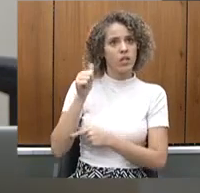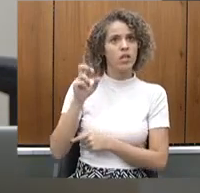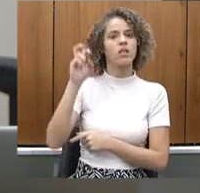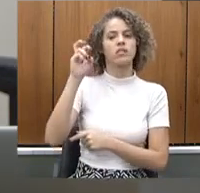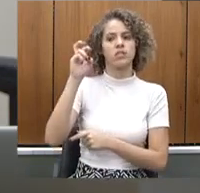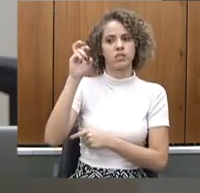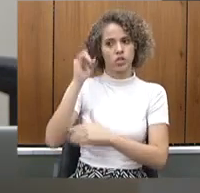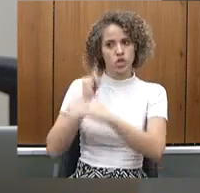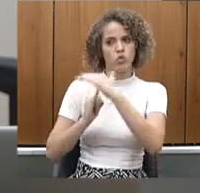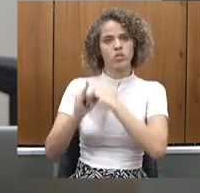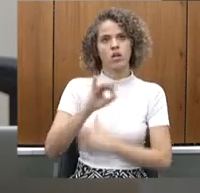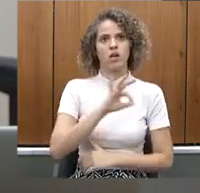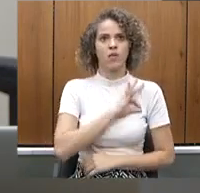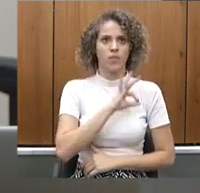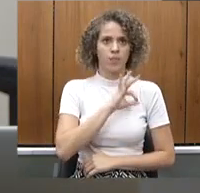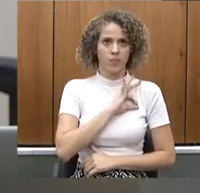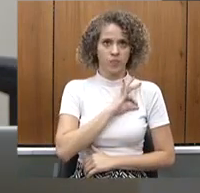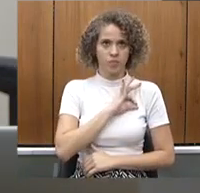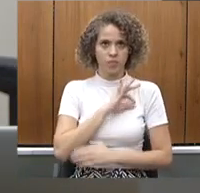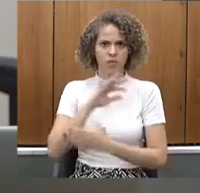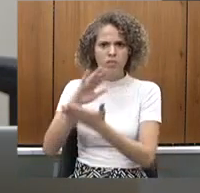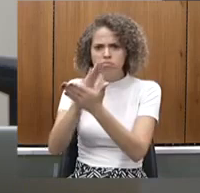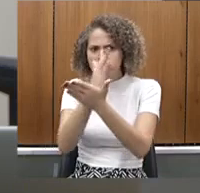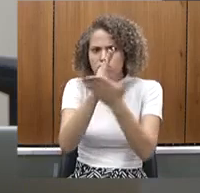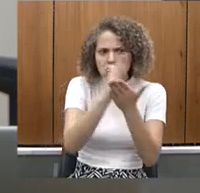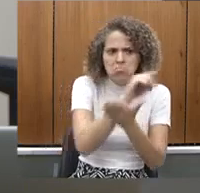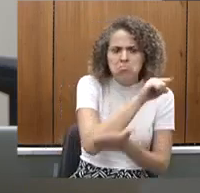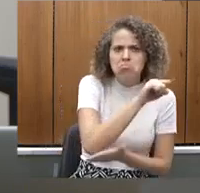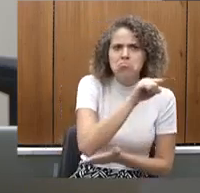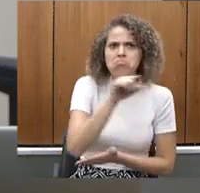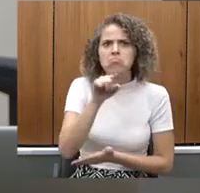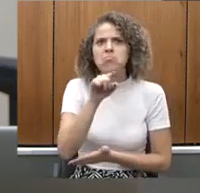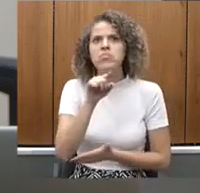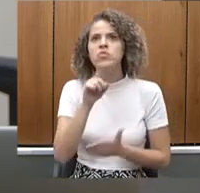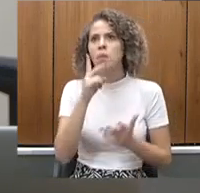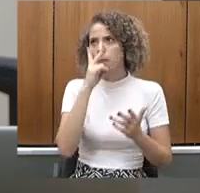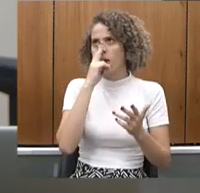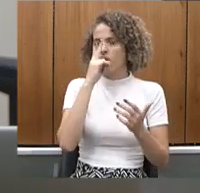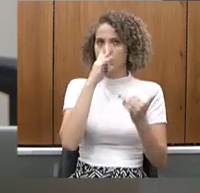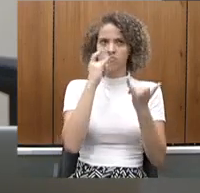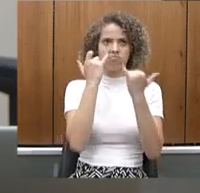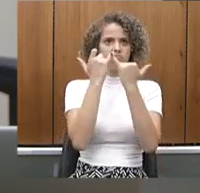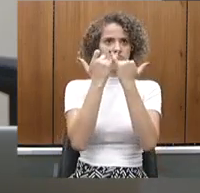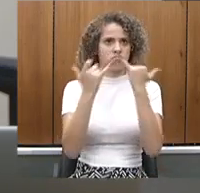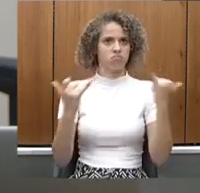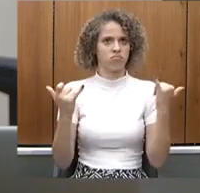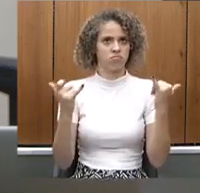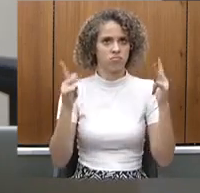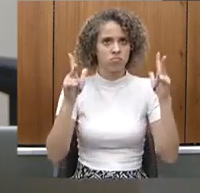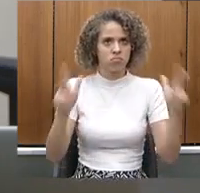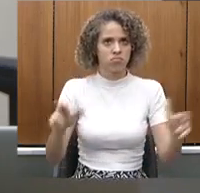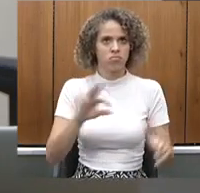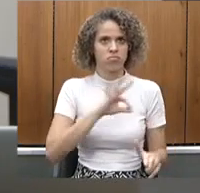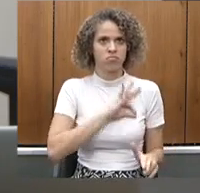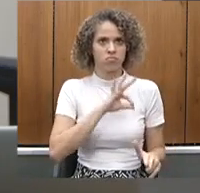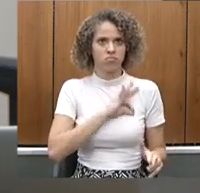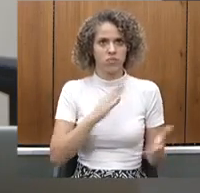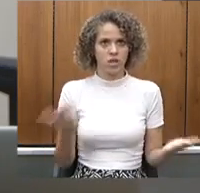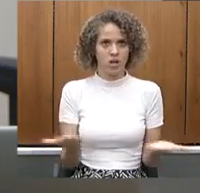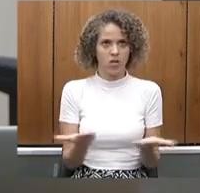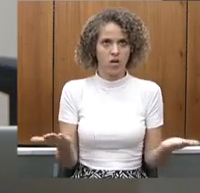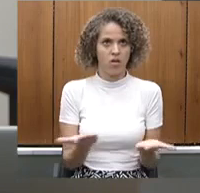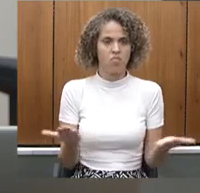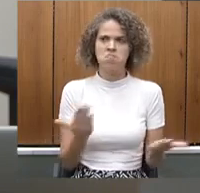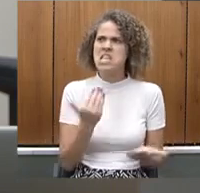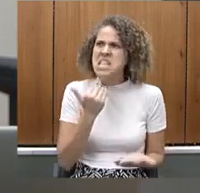Militar nenhuma instituição de estado se compara a polícia militar nesse tipo de prestação de serviço